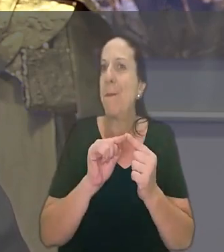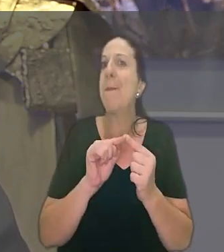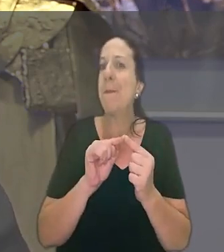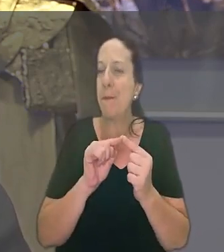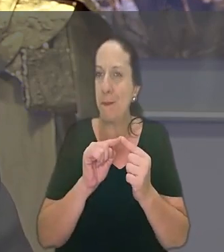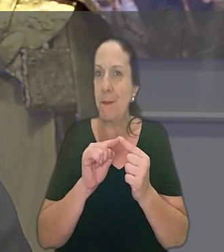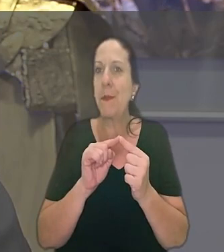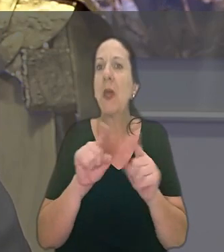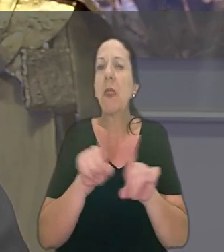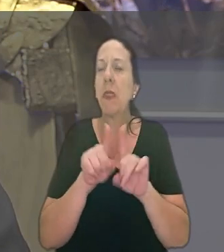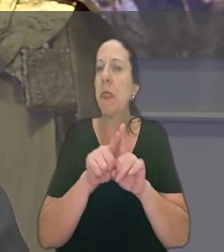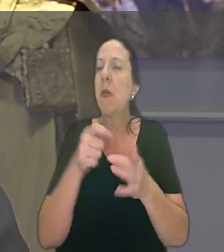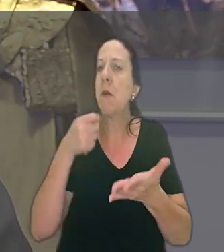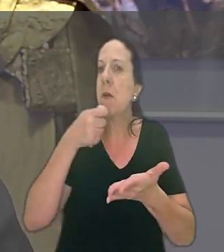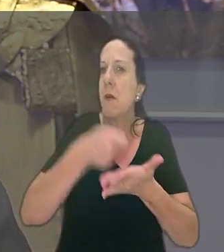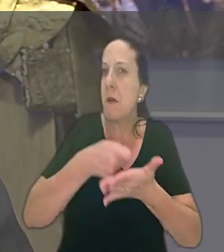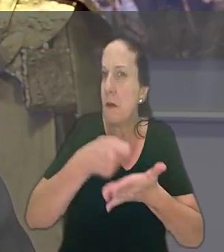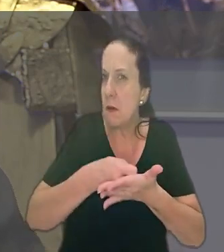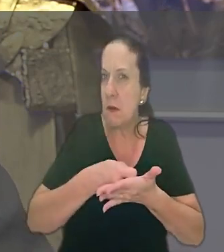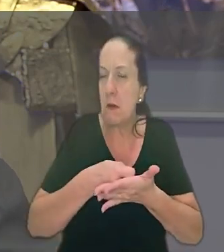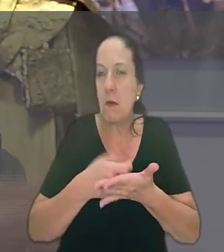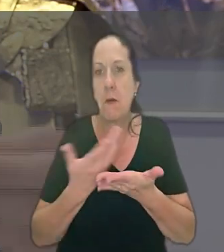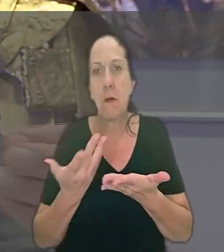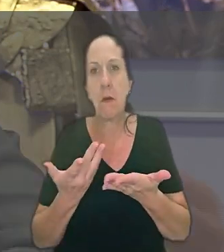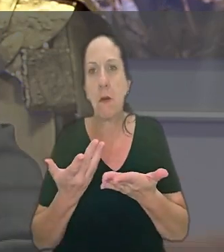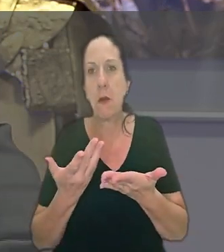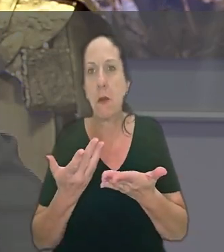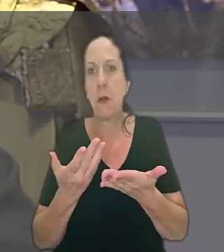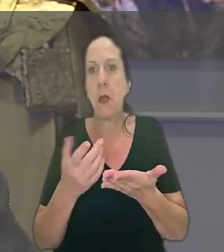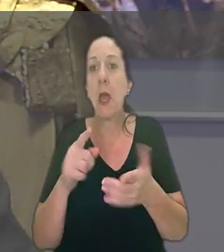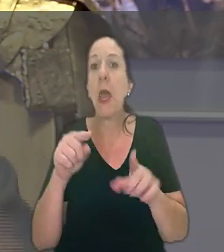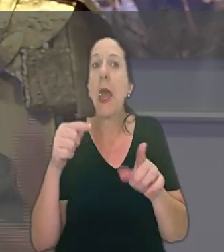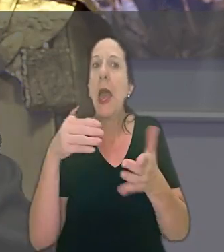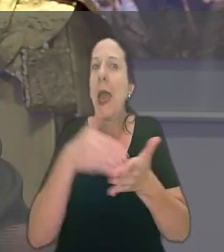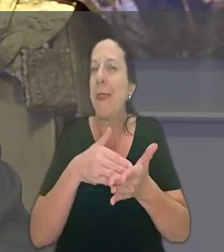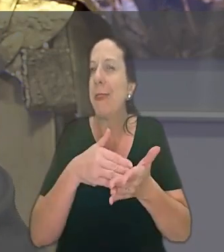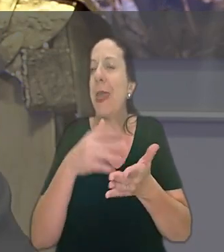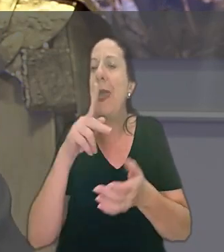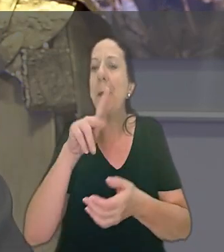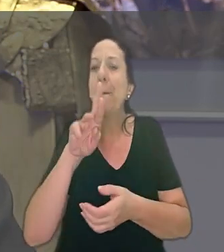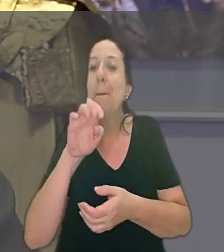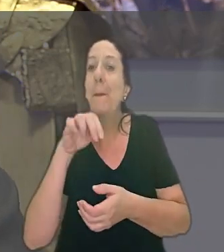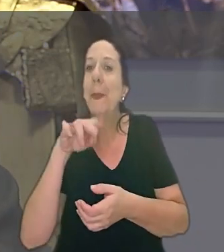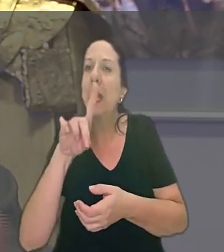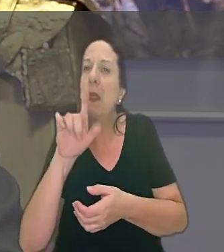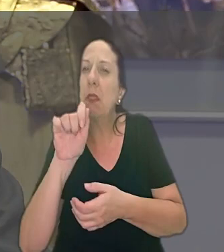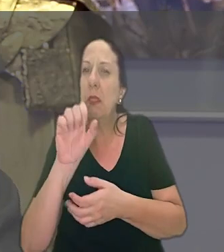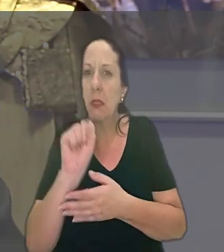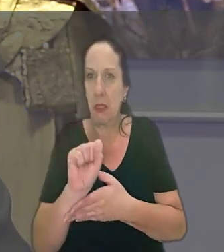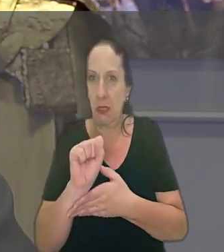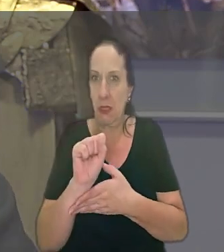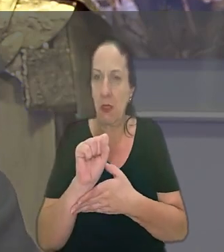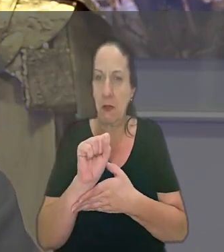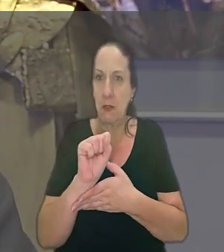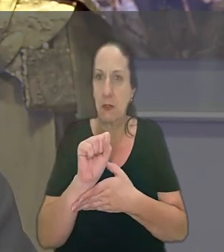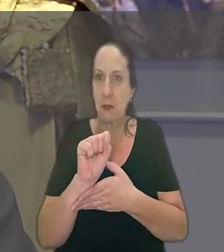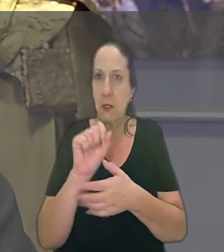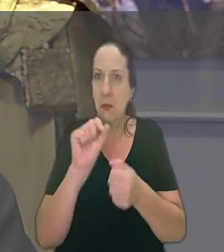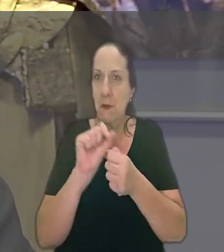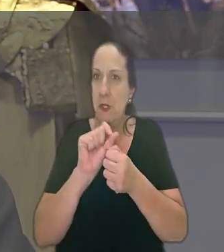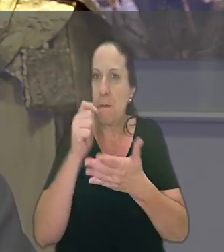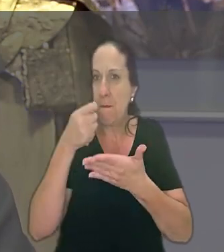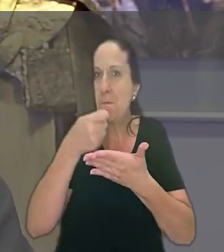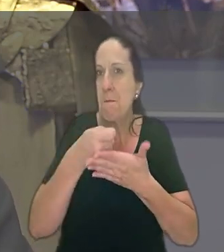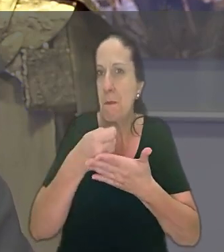metas abusivas e a fixação ou de apelidos ou de até prendas, por exemplo, que são casos que a doutrina e a jurisprudência se